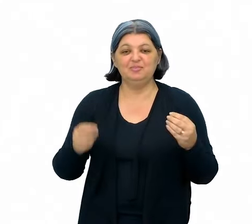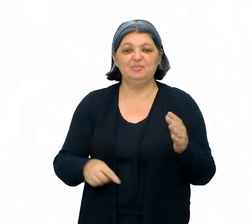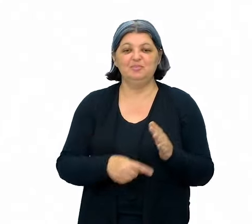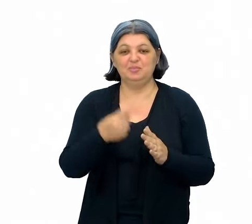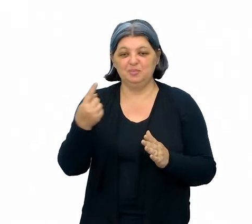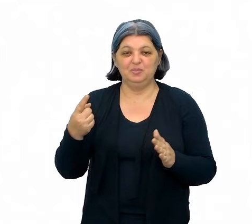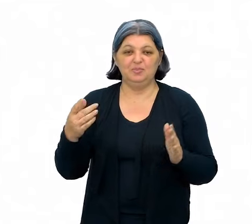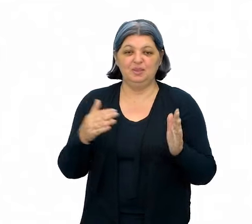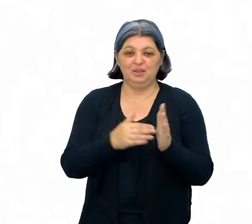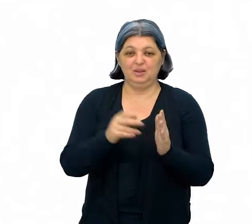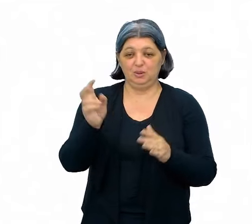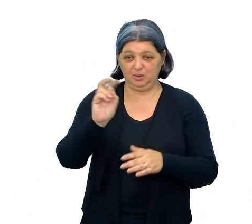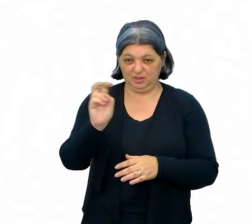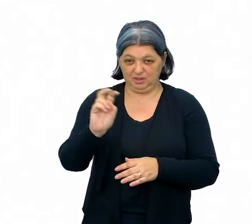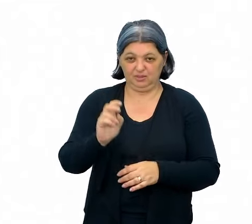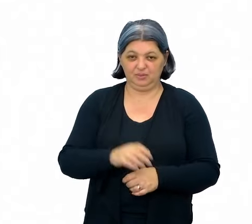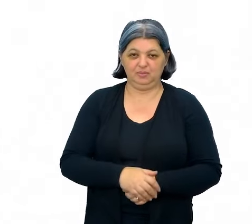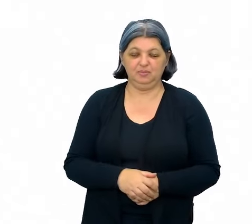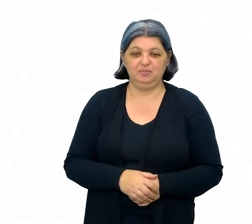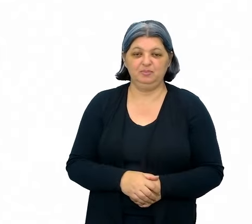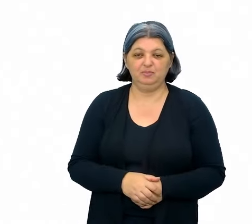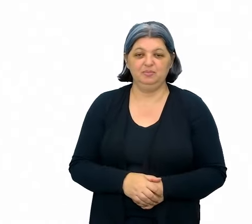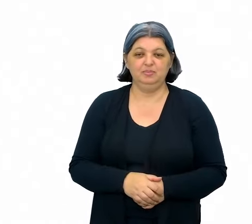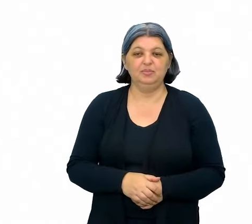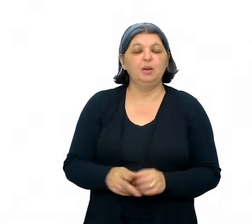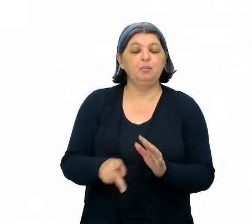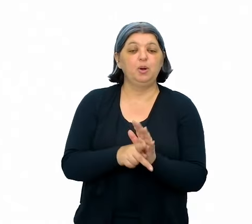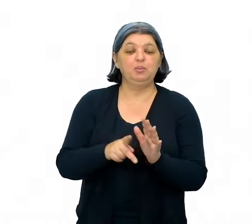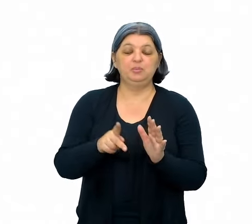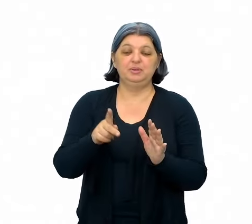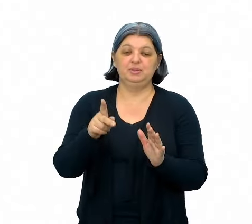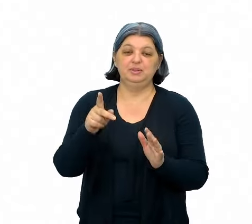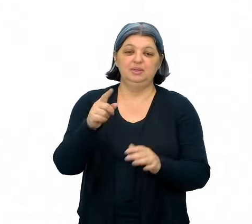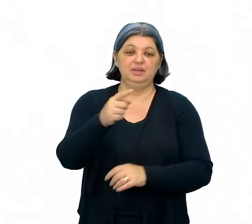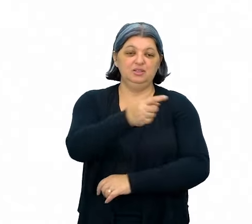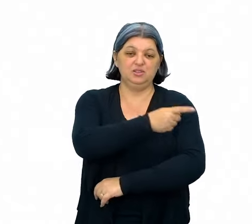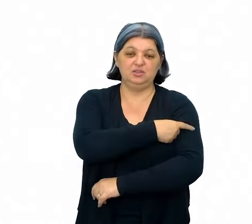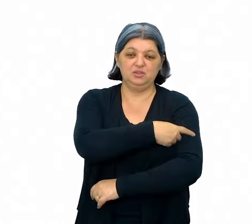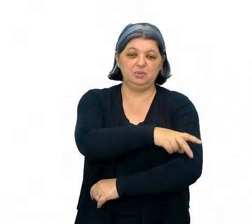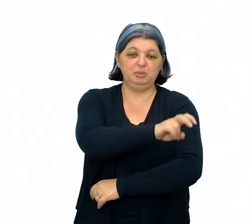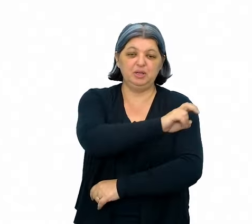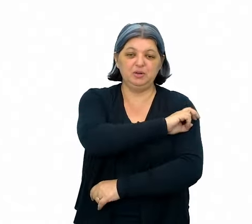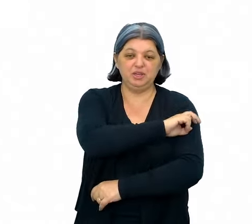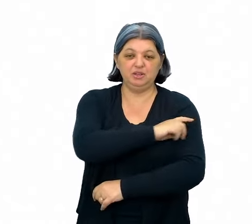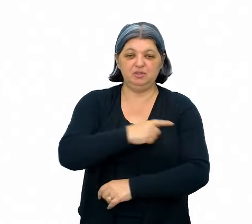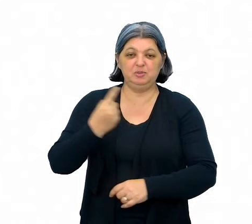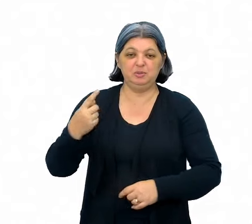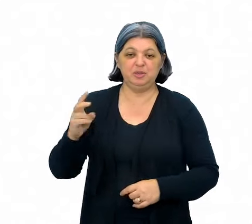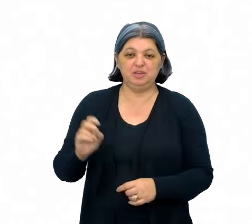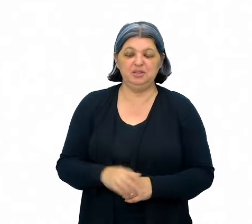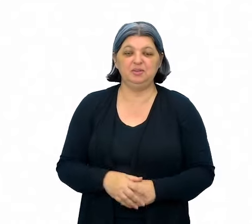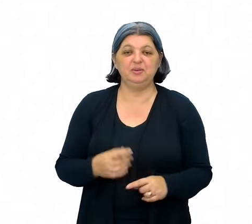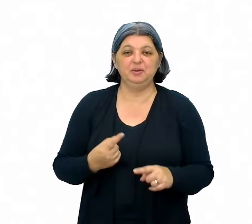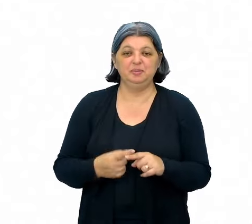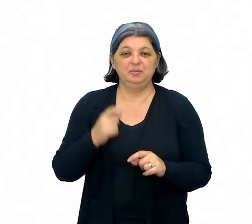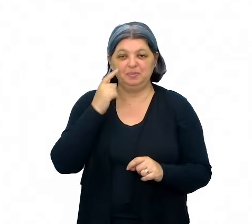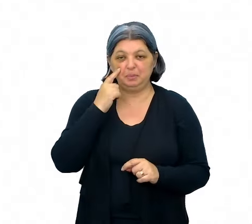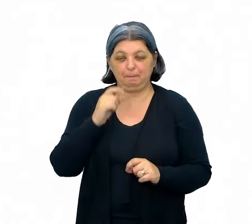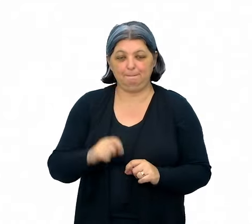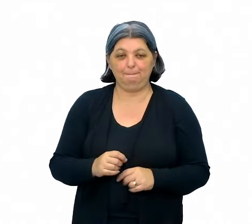ao quinto ano, que é a 2B, confirmar ou não antecipações e